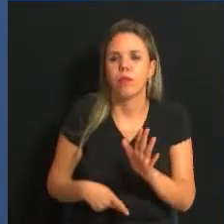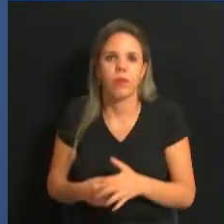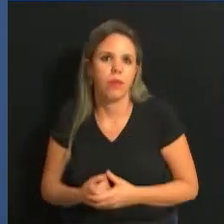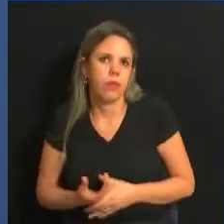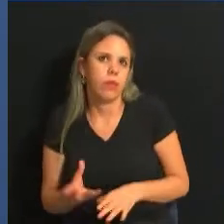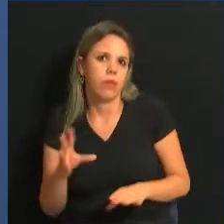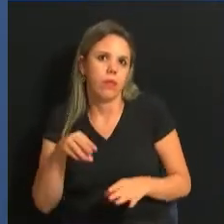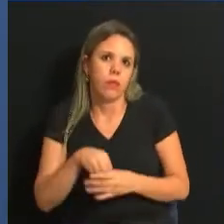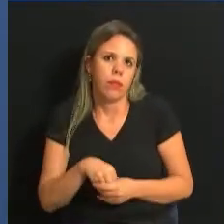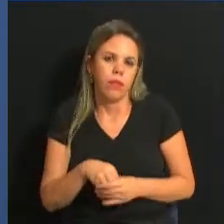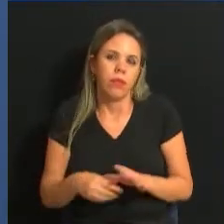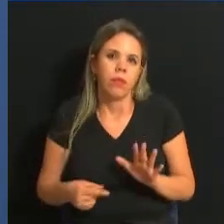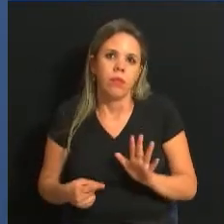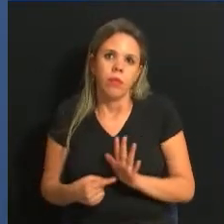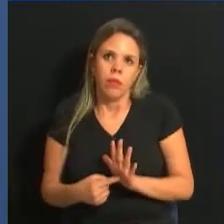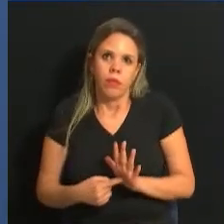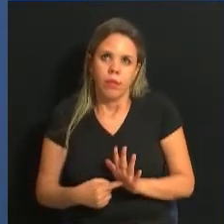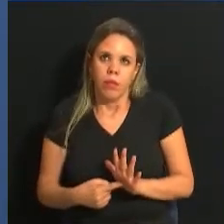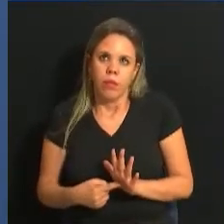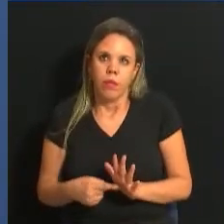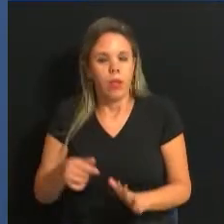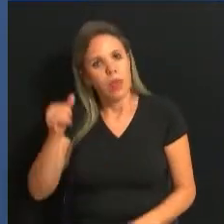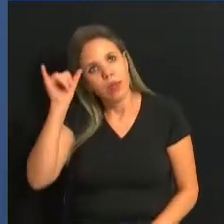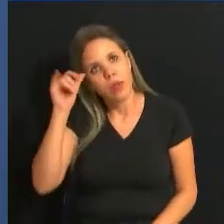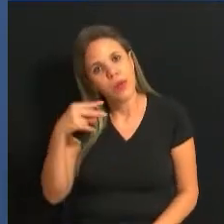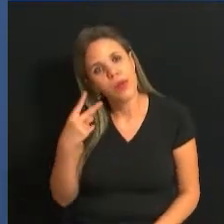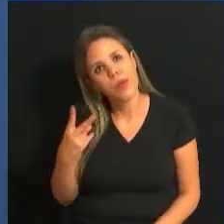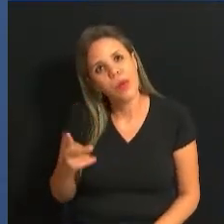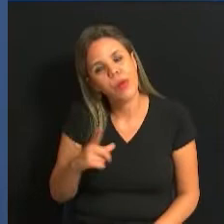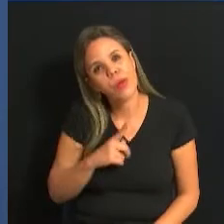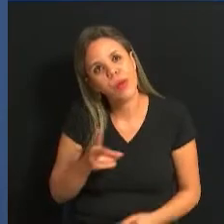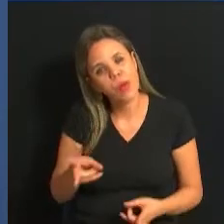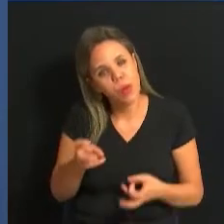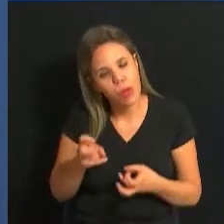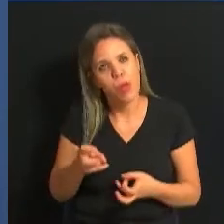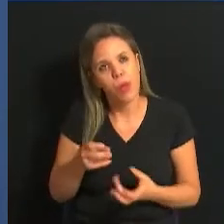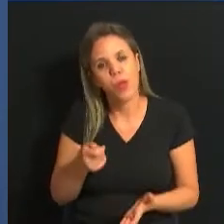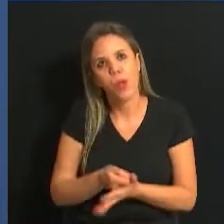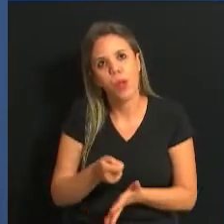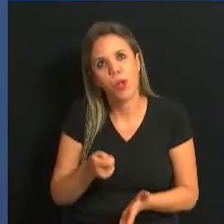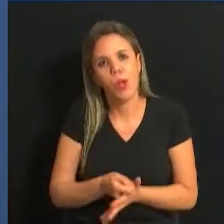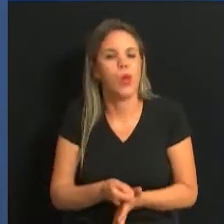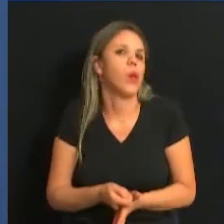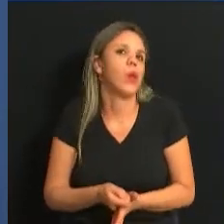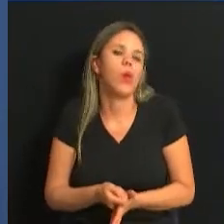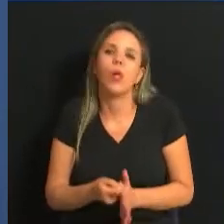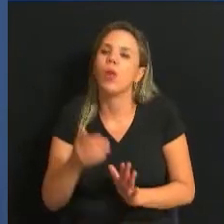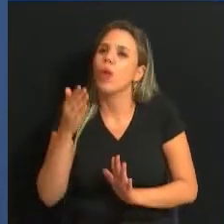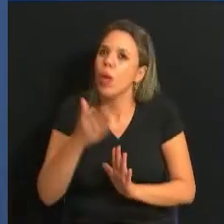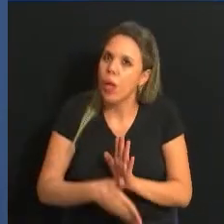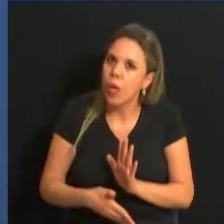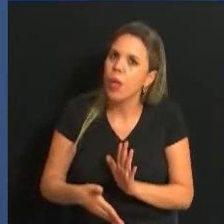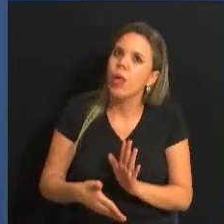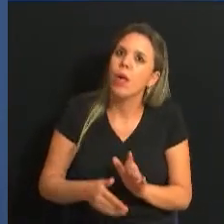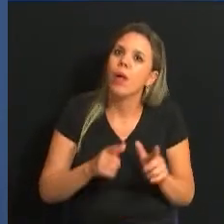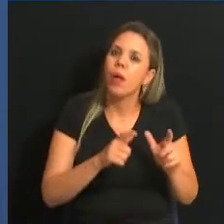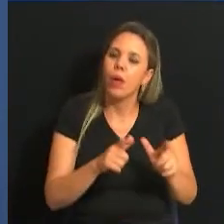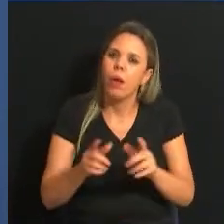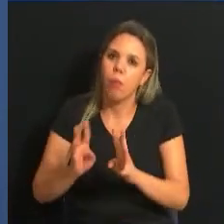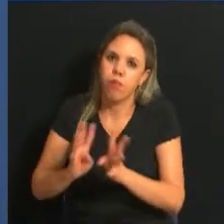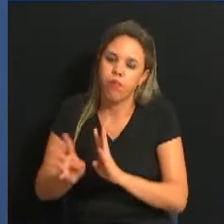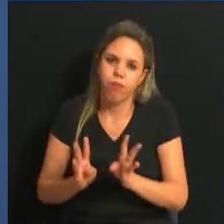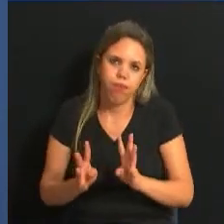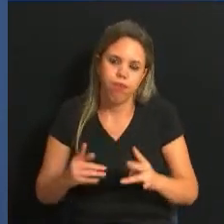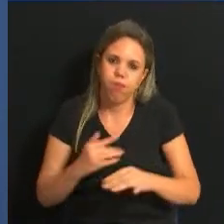anteriormente apresentados por Paulo Búfalo, que previa a obrigatoriedade de comprovação em locais de circulação,